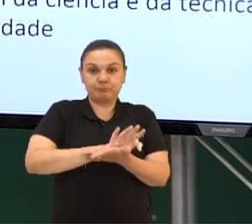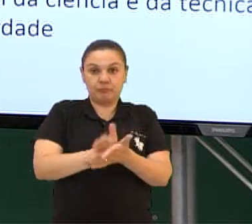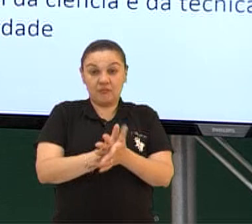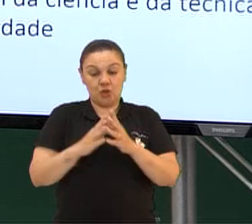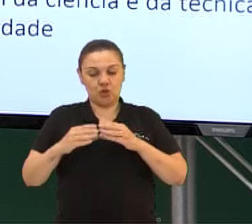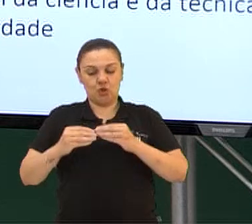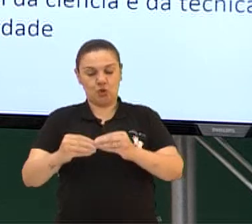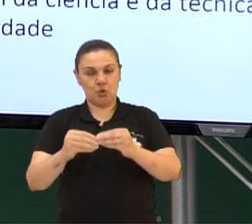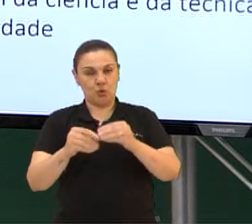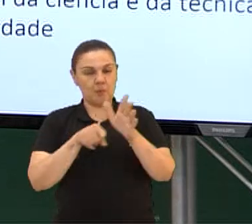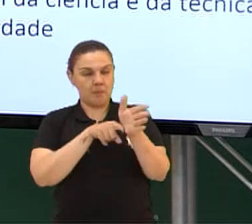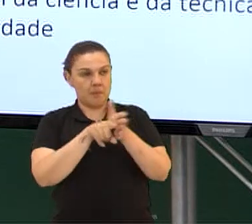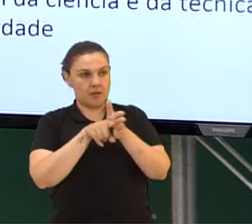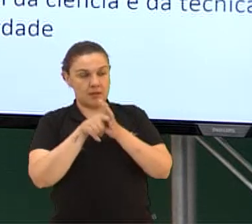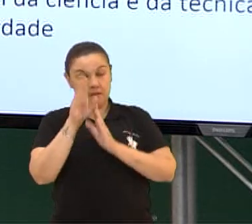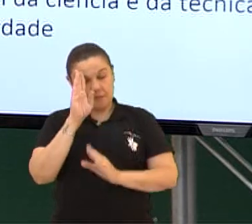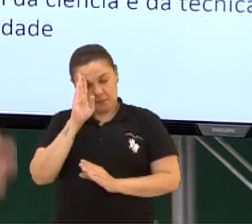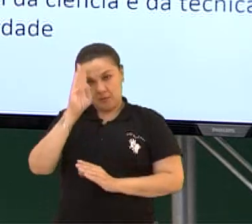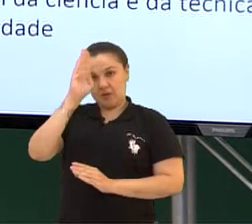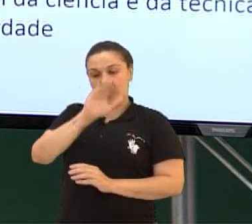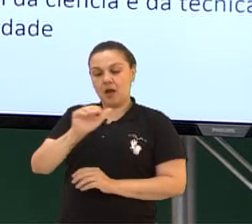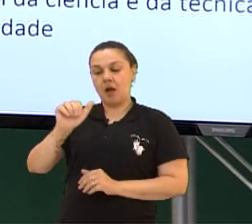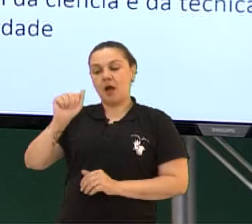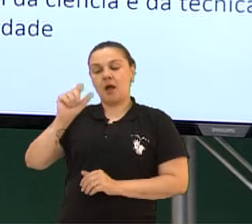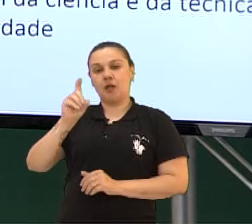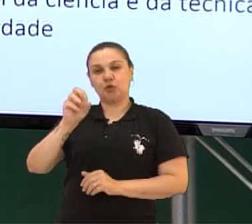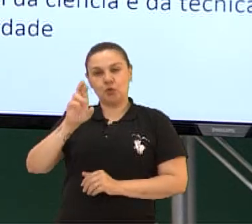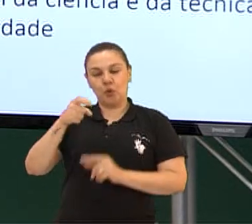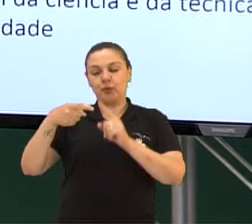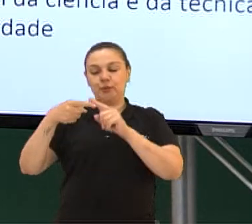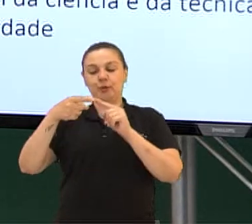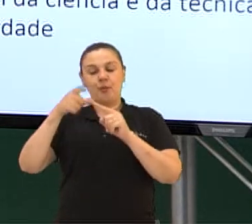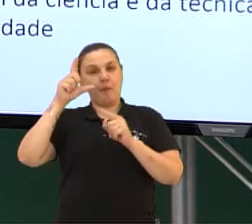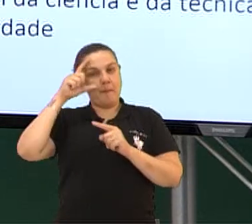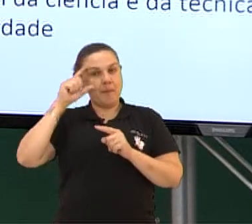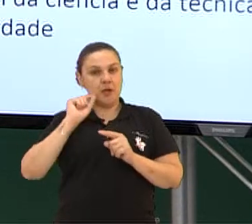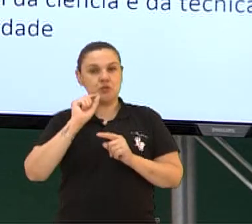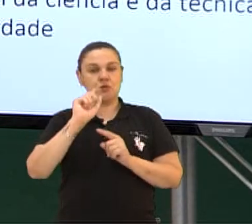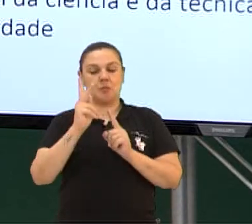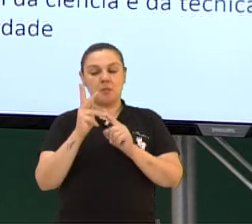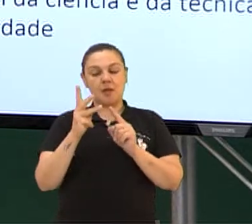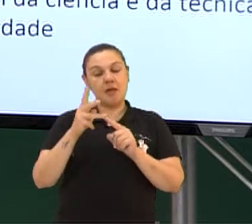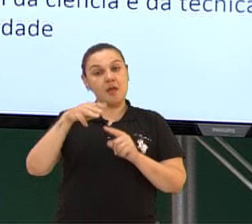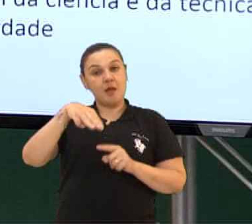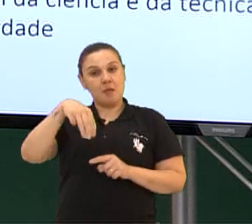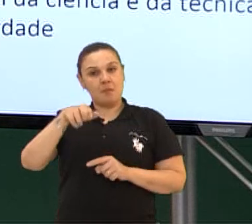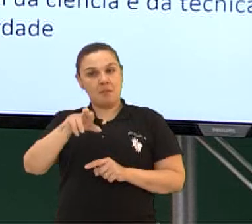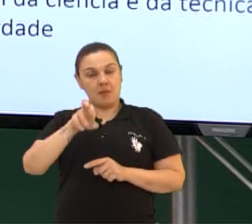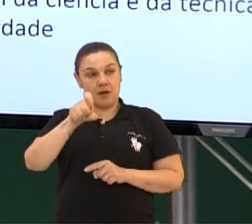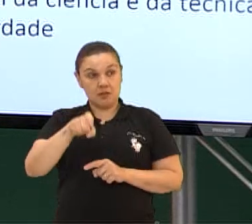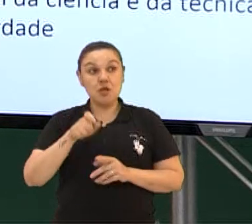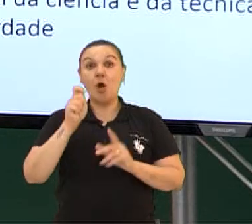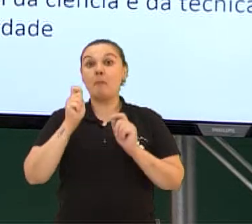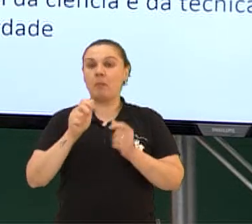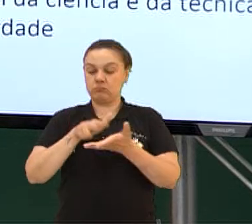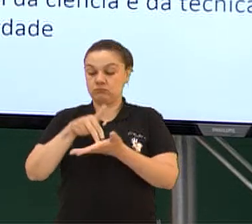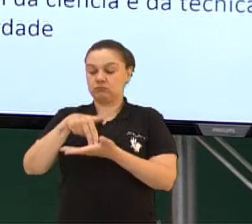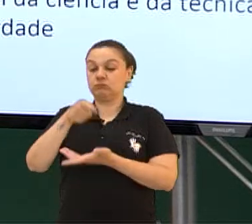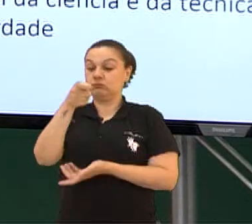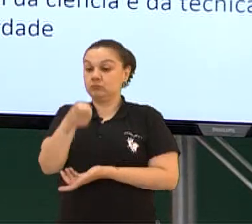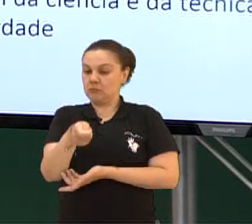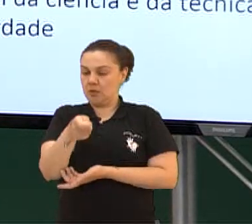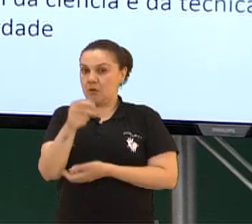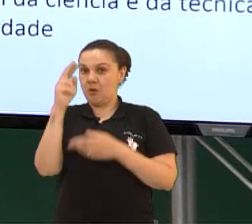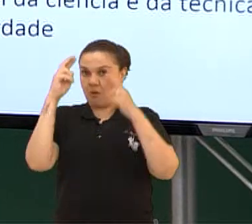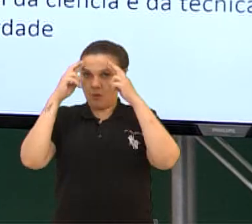de Frankfurt, em especial Adorno, Horkheimer e o Benjamin, eles mostram que você pode exercer autoridade,